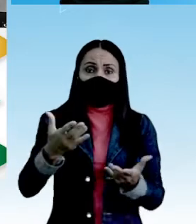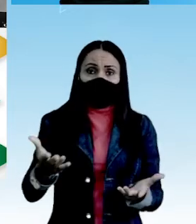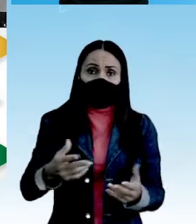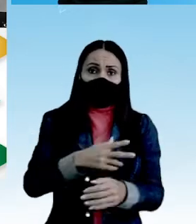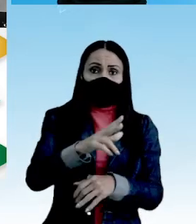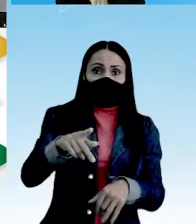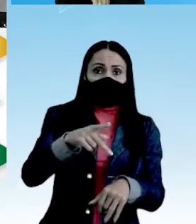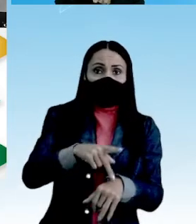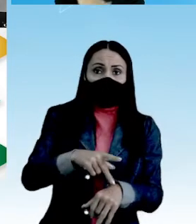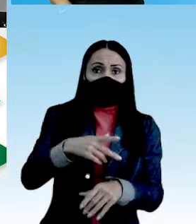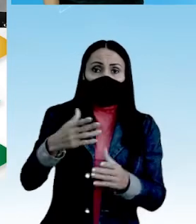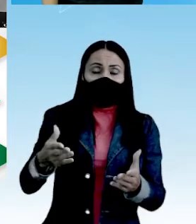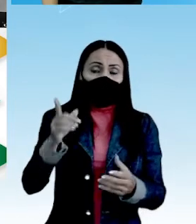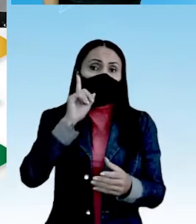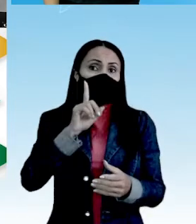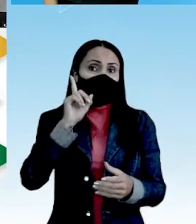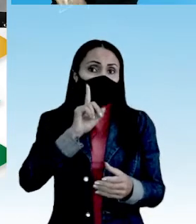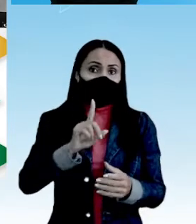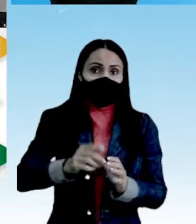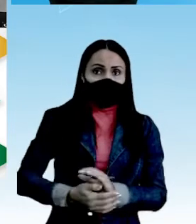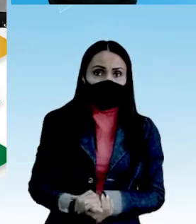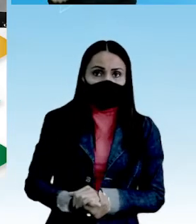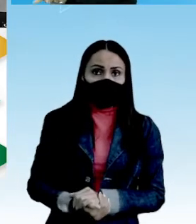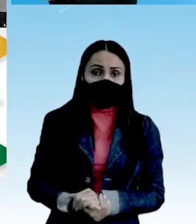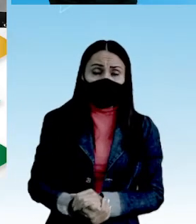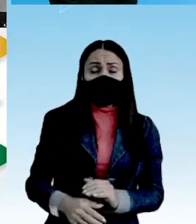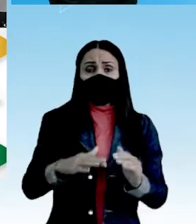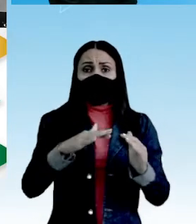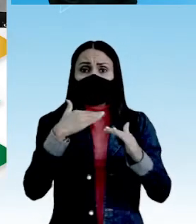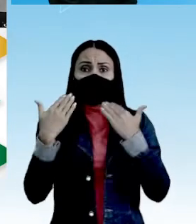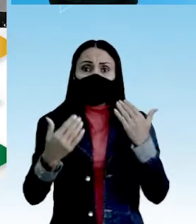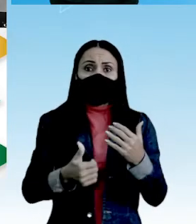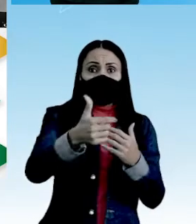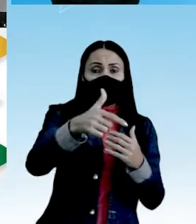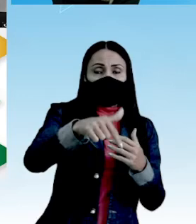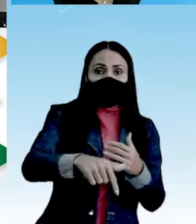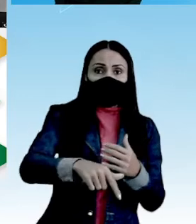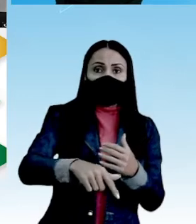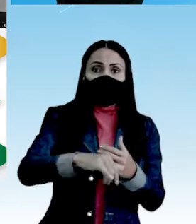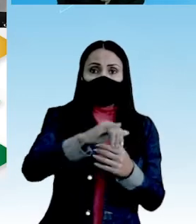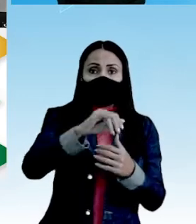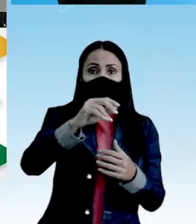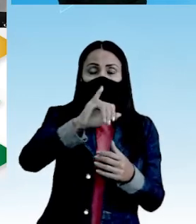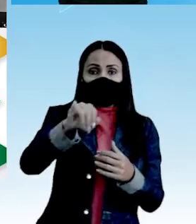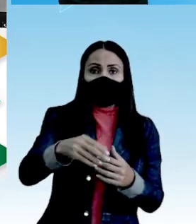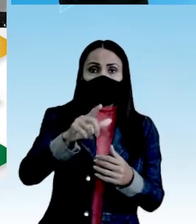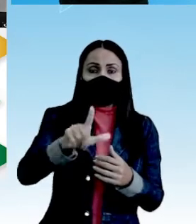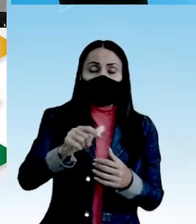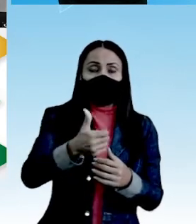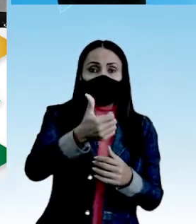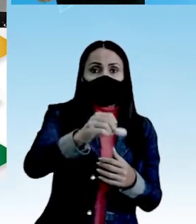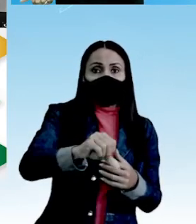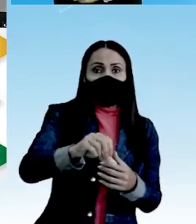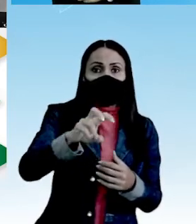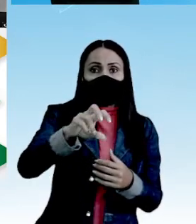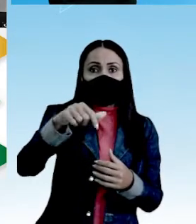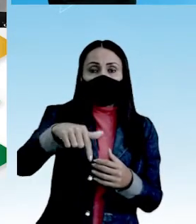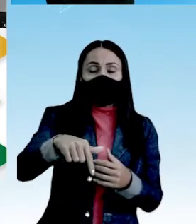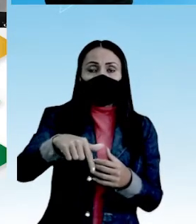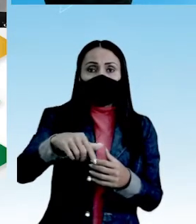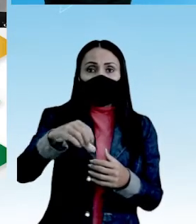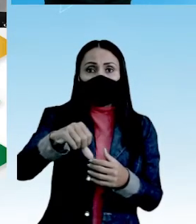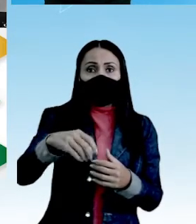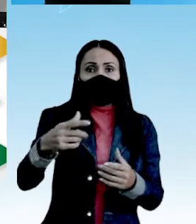Filadélfia, Pensilvânia, nos Estados Unidos. Faleceu no dia 17 de julho de 1959 em Nova York com